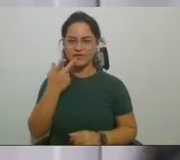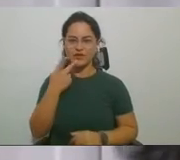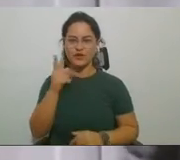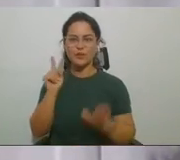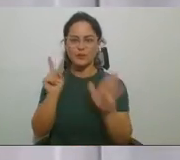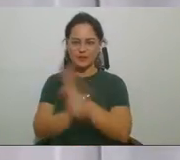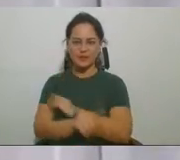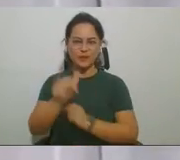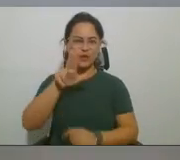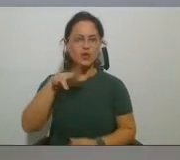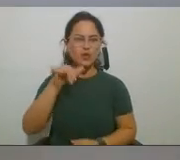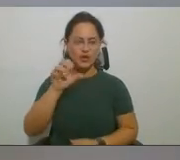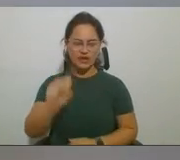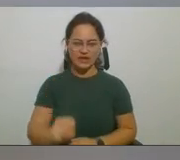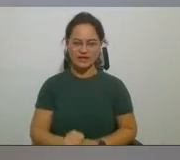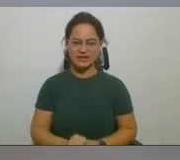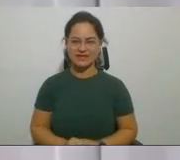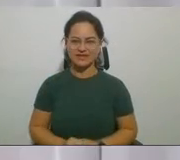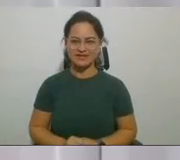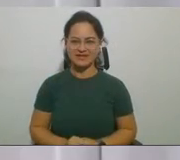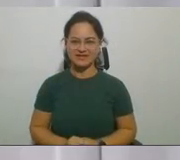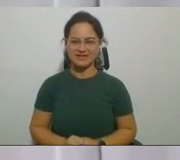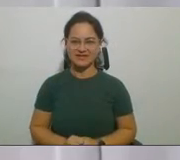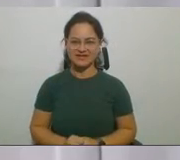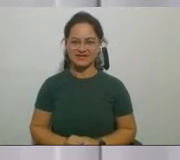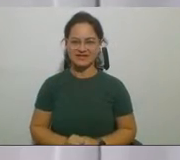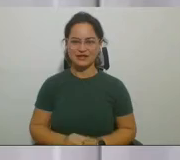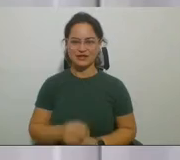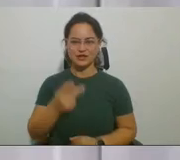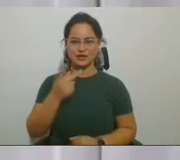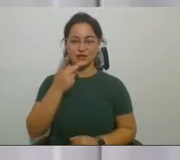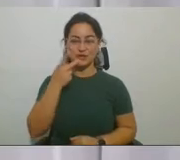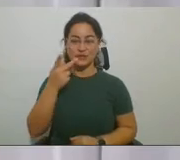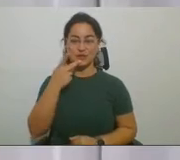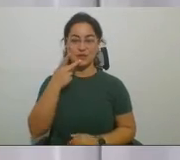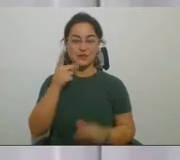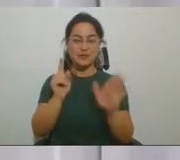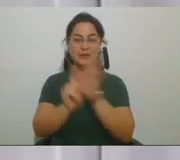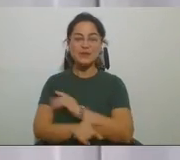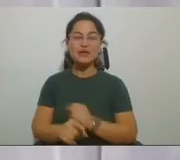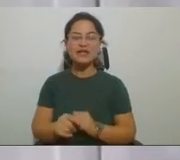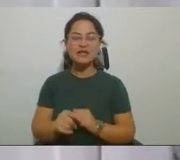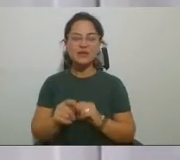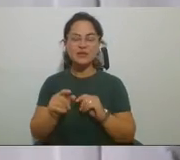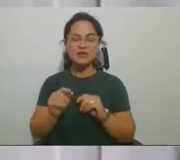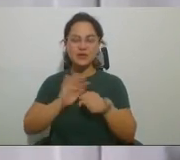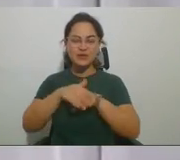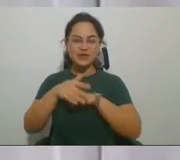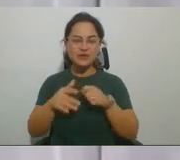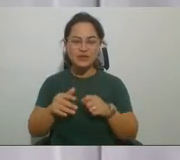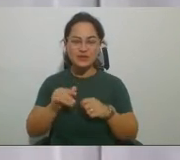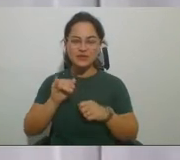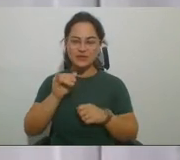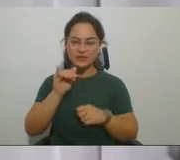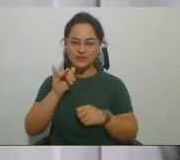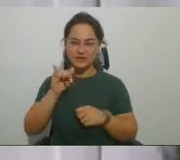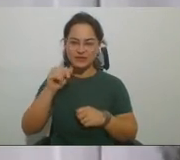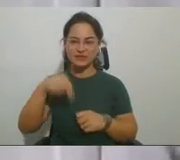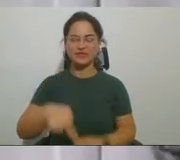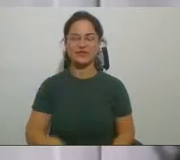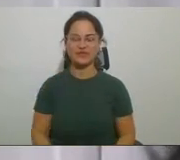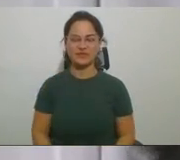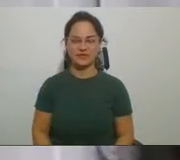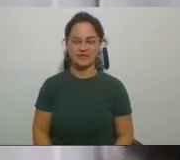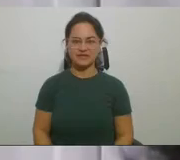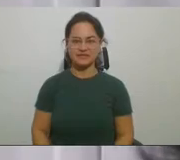É uma pergunta dramática, Luiz. É uma pergunta de final de noite. Quer dizer